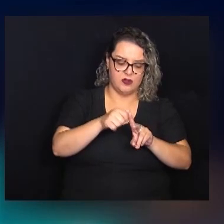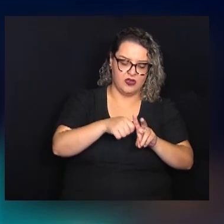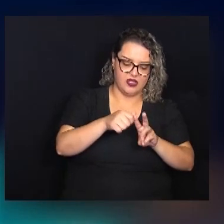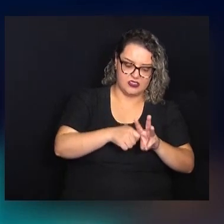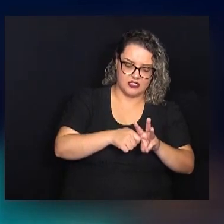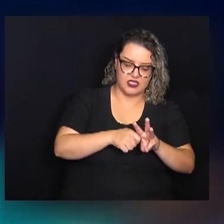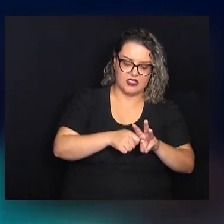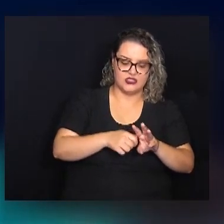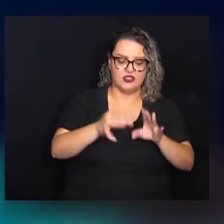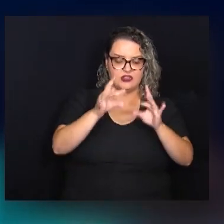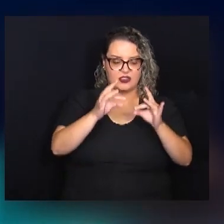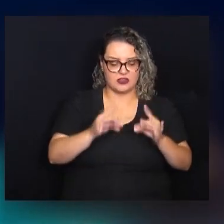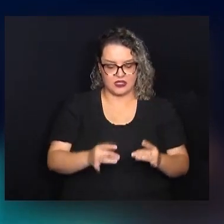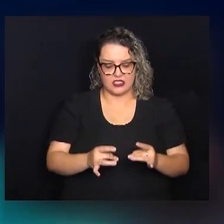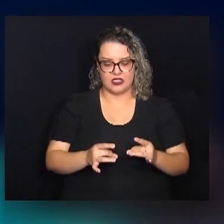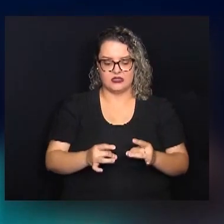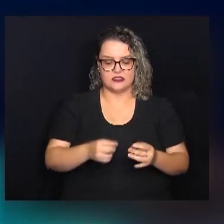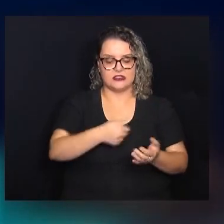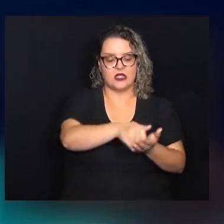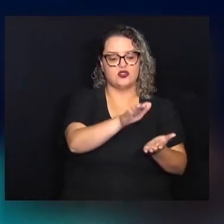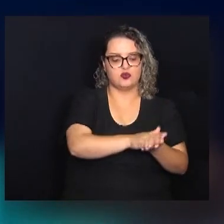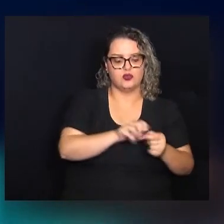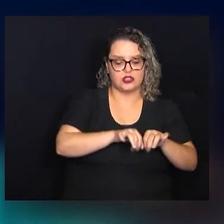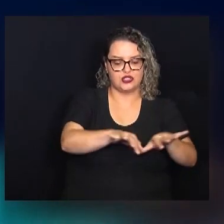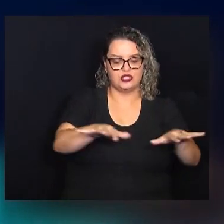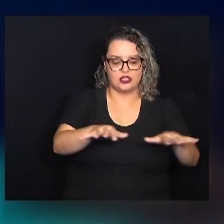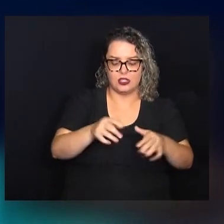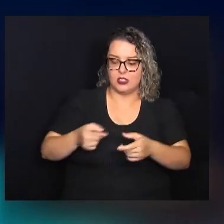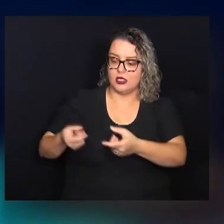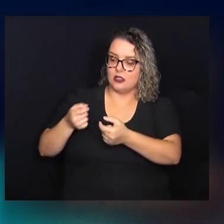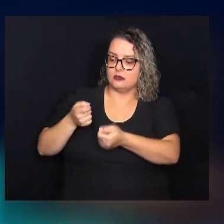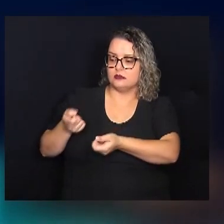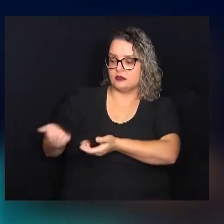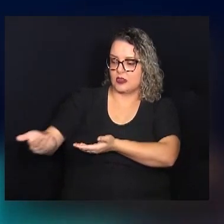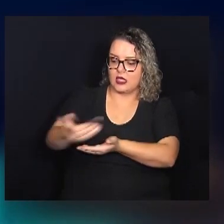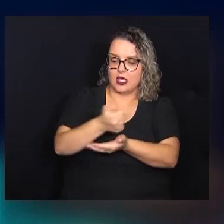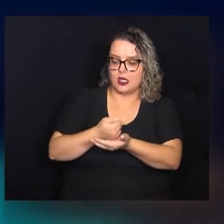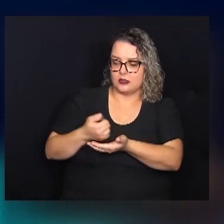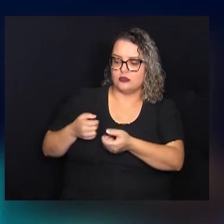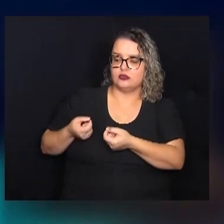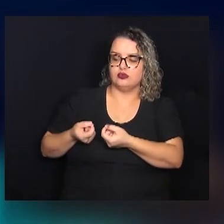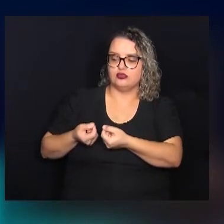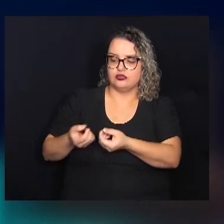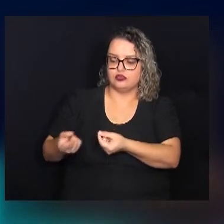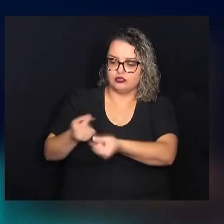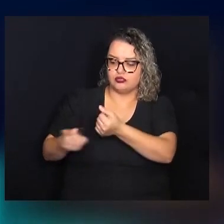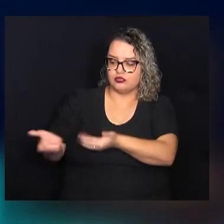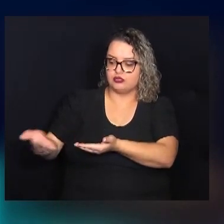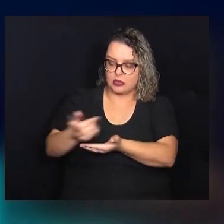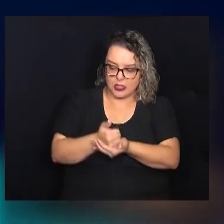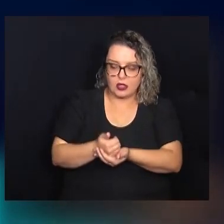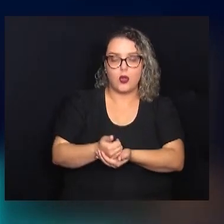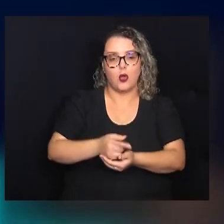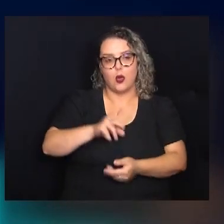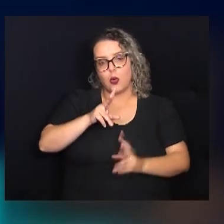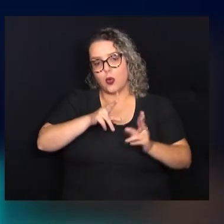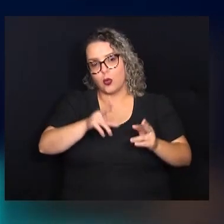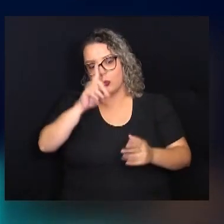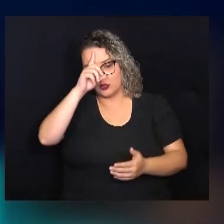foi comandada aí pela Comissão de Mobilidade Urbana e Planejamento Viário. O objetivo foi